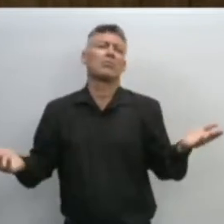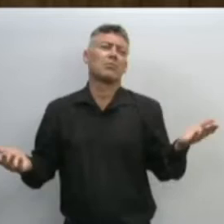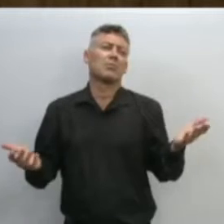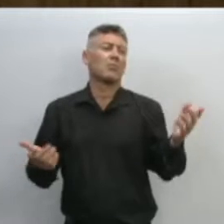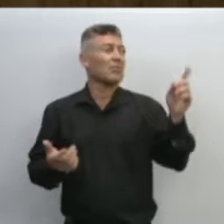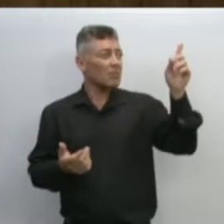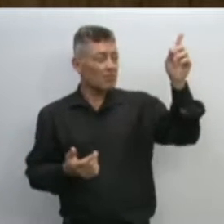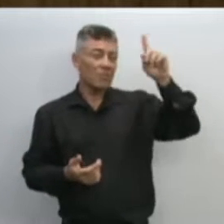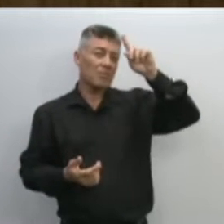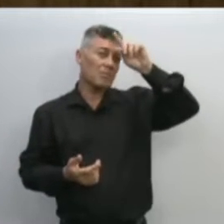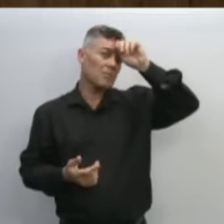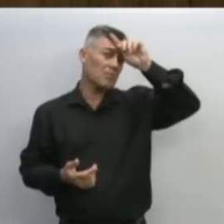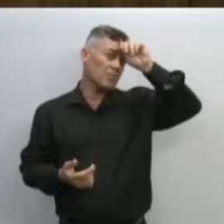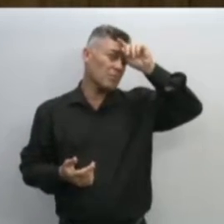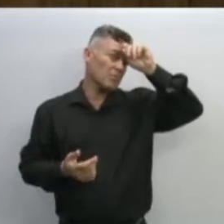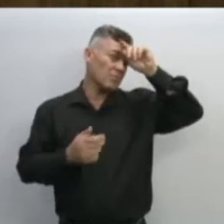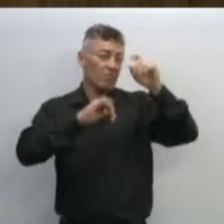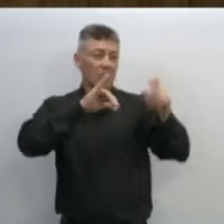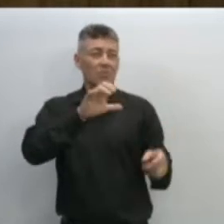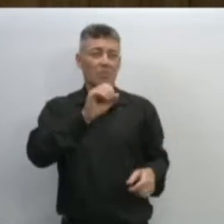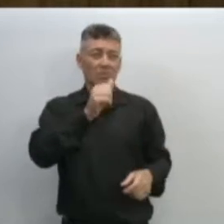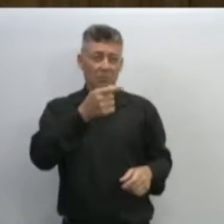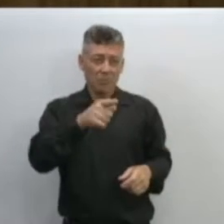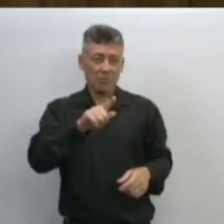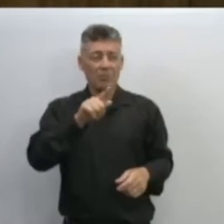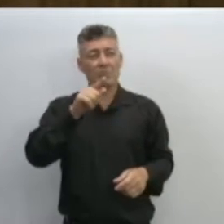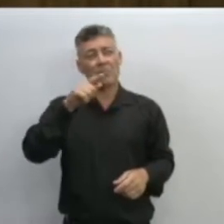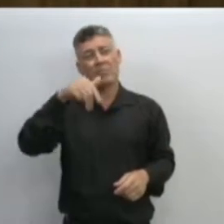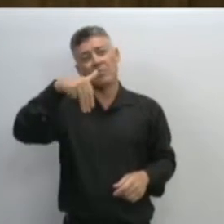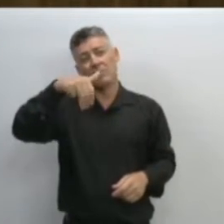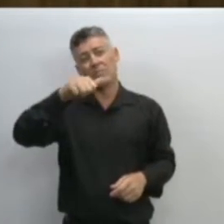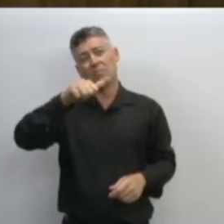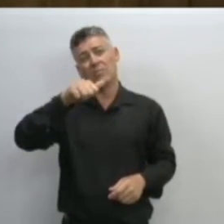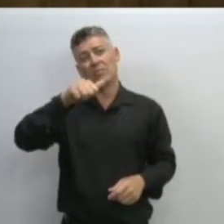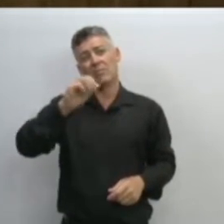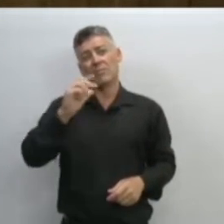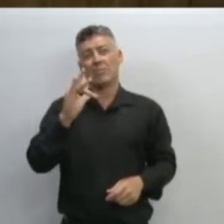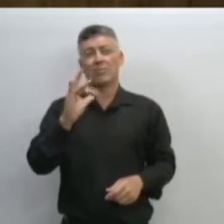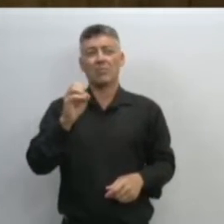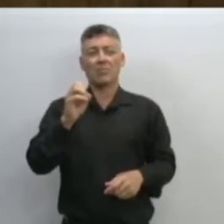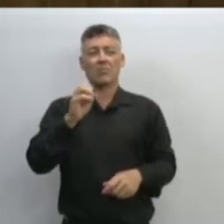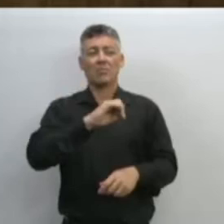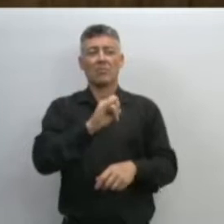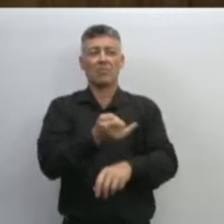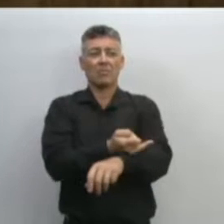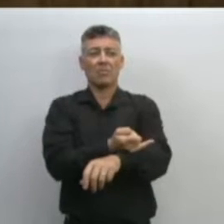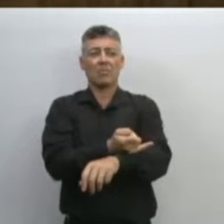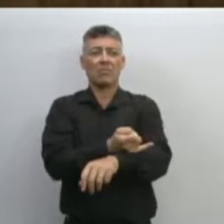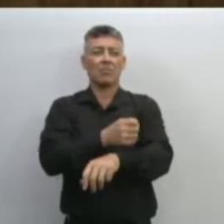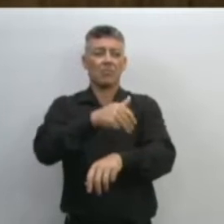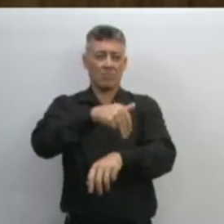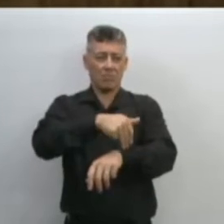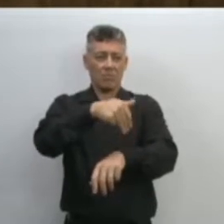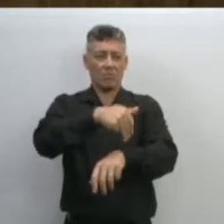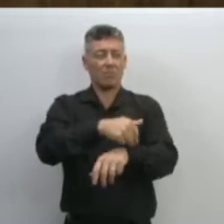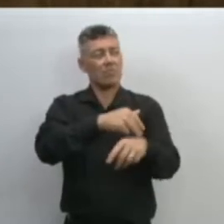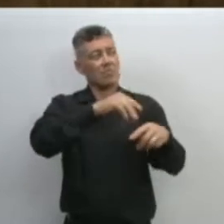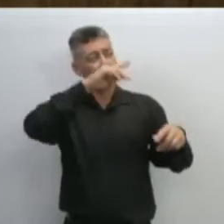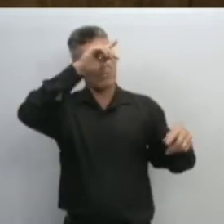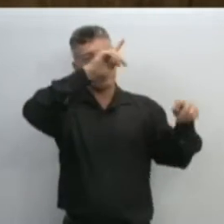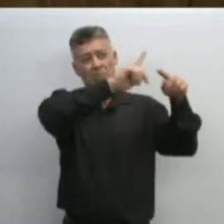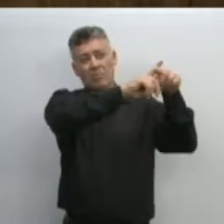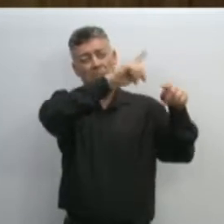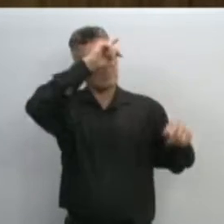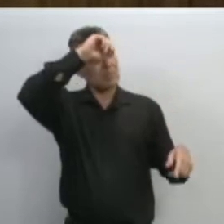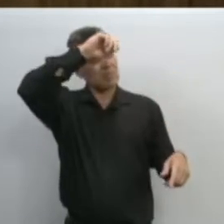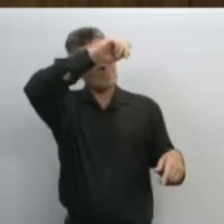Machado, que era porta aberta, agora é só porta fechada. E essas pessoas estão procurando as UPAs. O secretário me relatou hoje